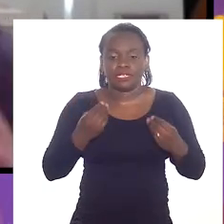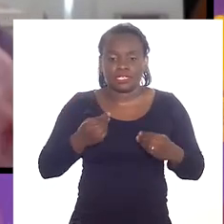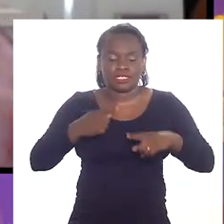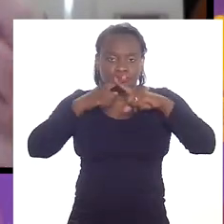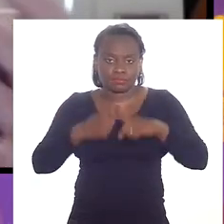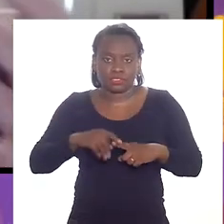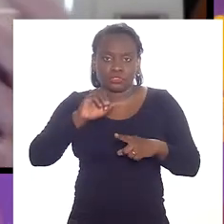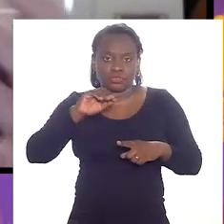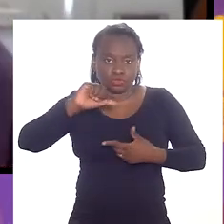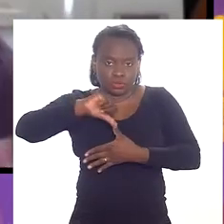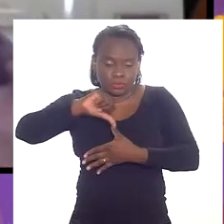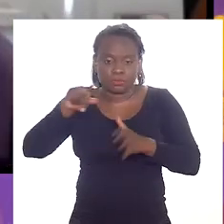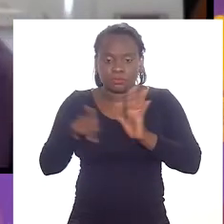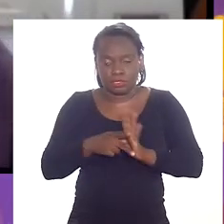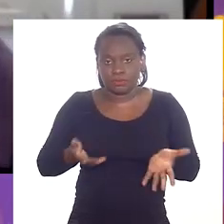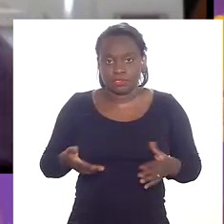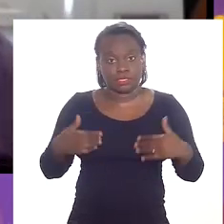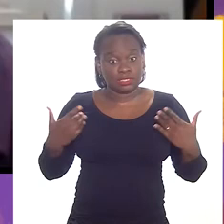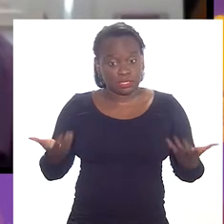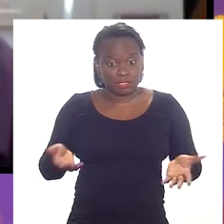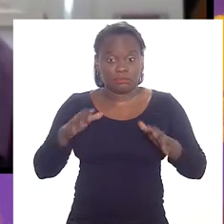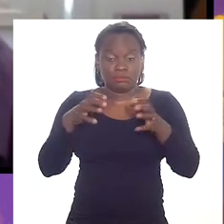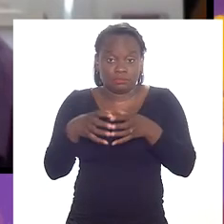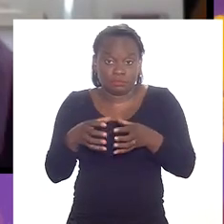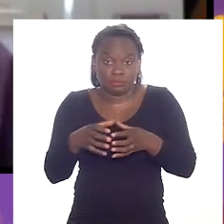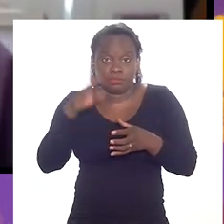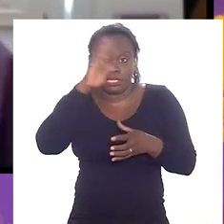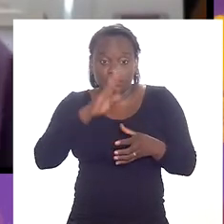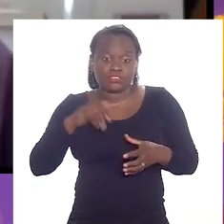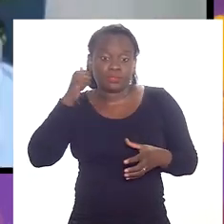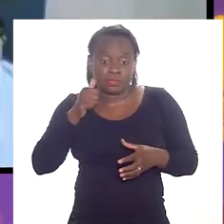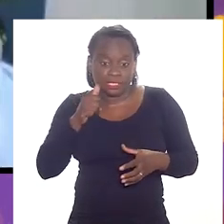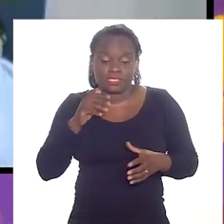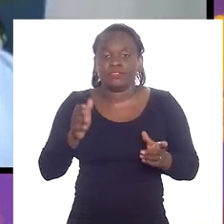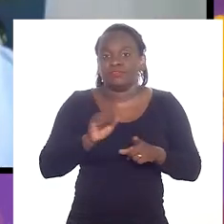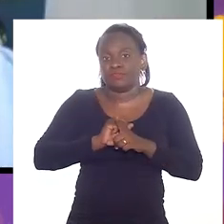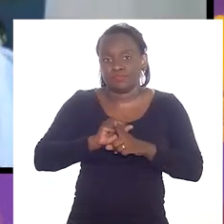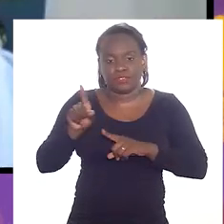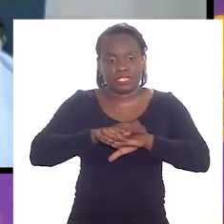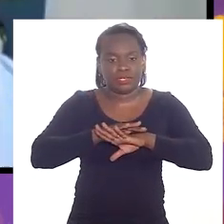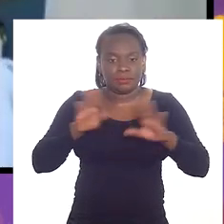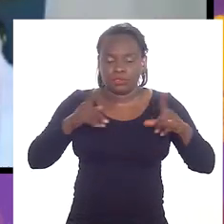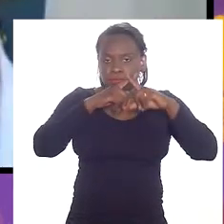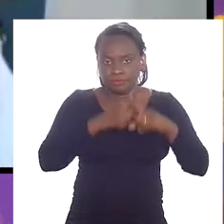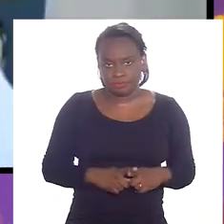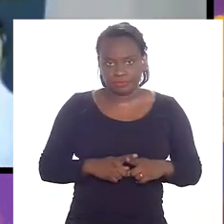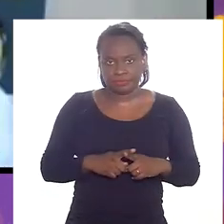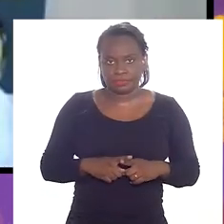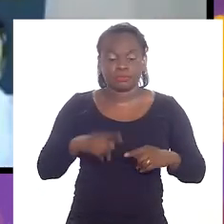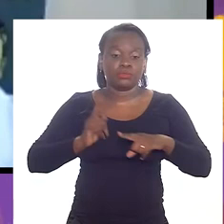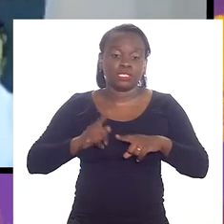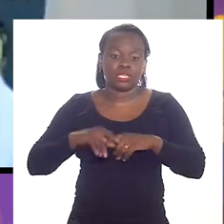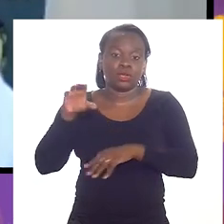possa ser compreendido e que todos possam seguir. É o que eu penso. Em cima do que você disse, cada país tem a sua